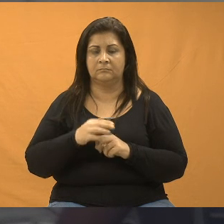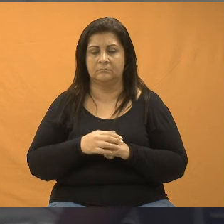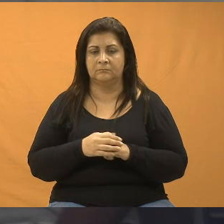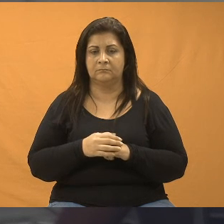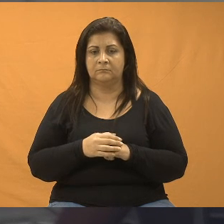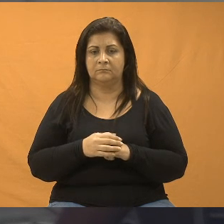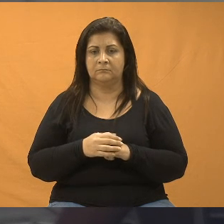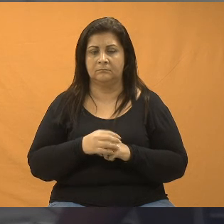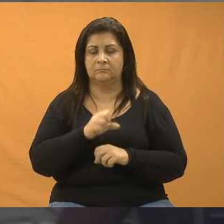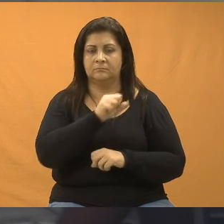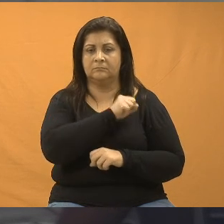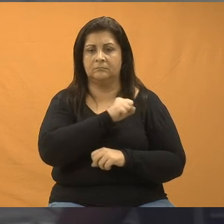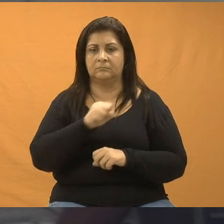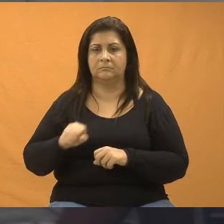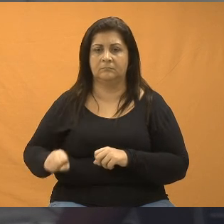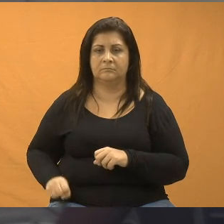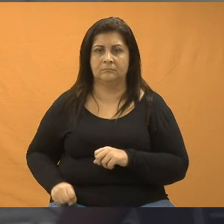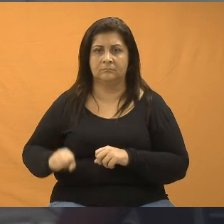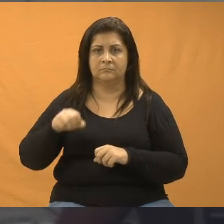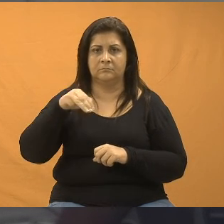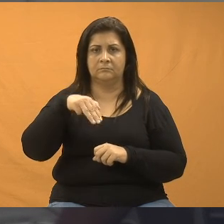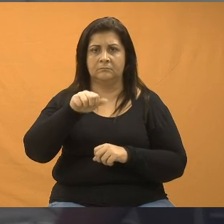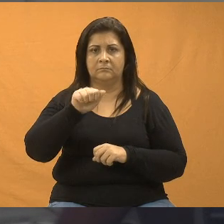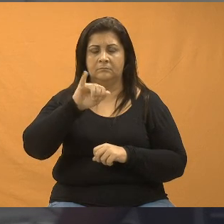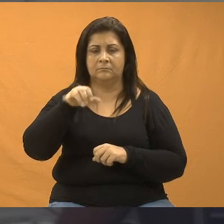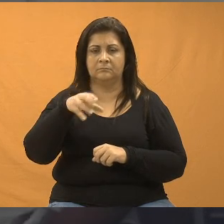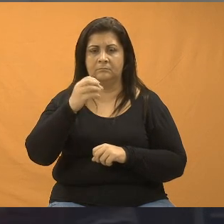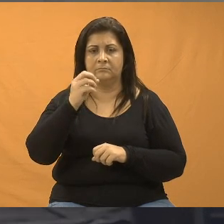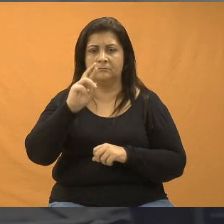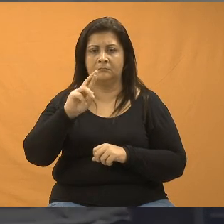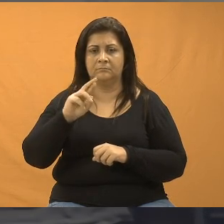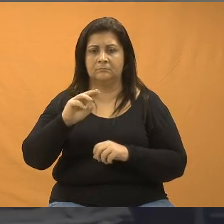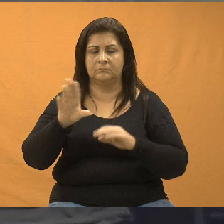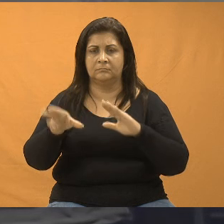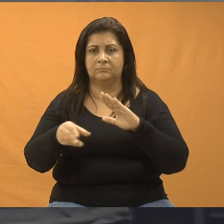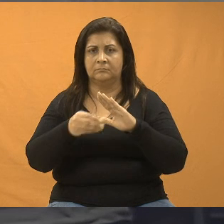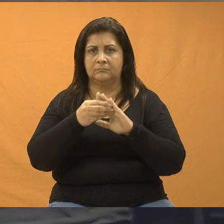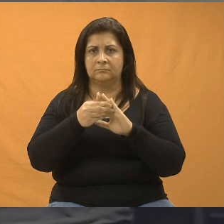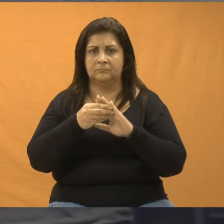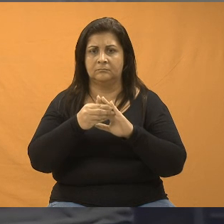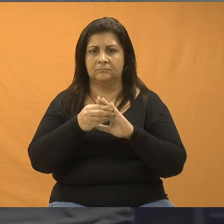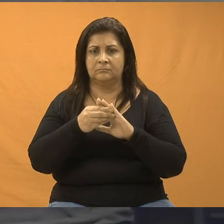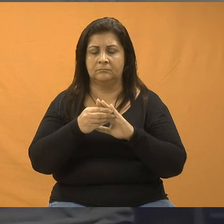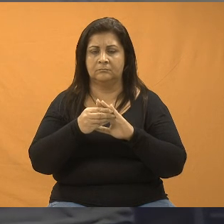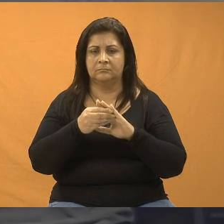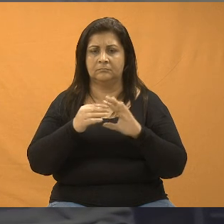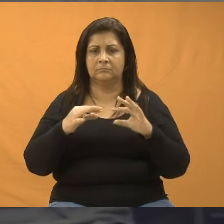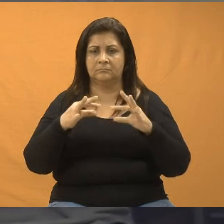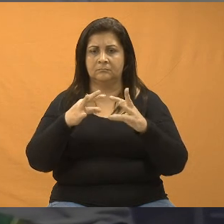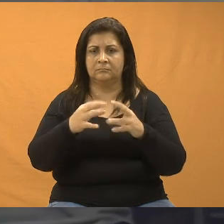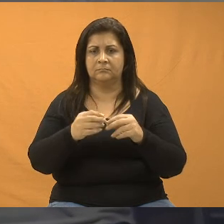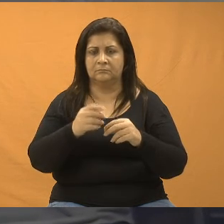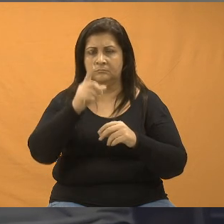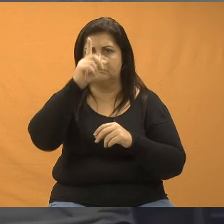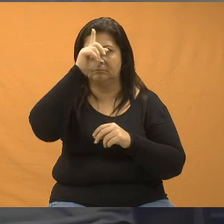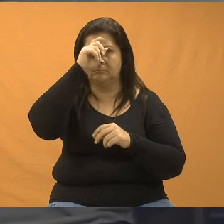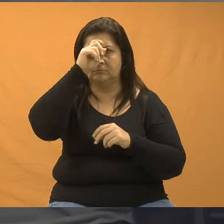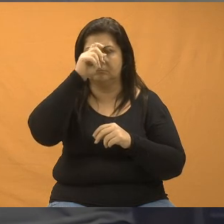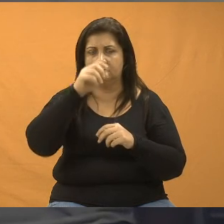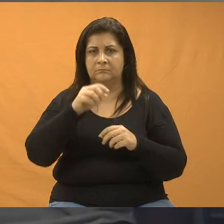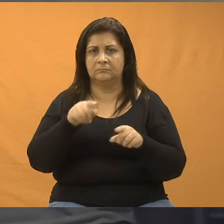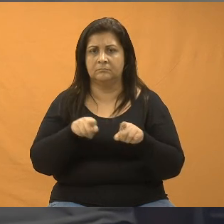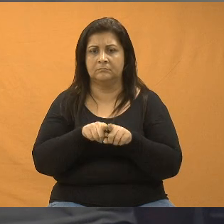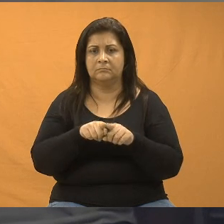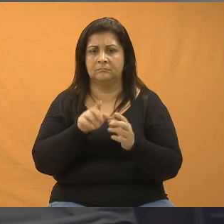ao senador Major Olímpio, pedidos de emenda ao orçamento da União em prol das Santas Casas. E Jacareí é uma